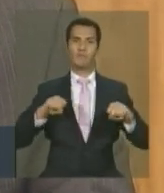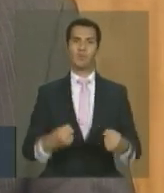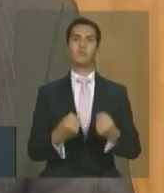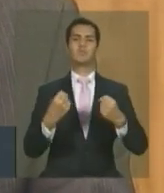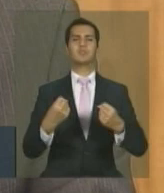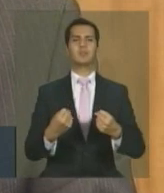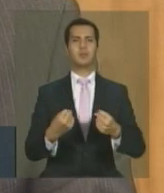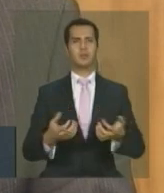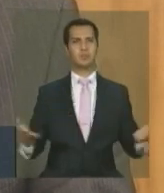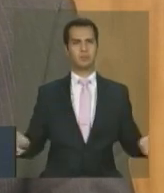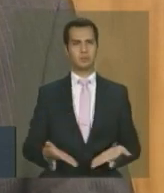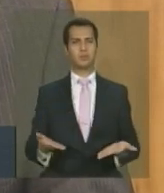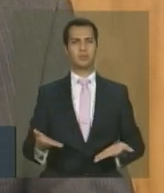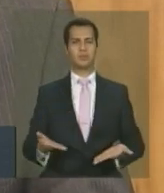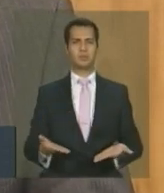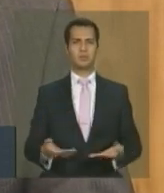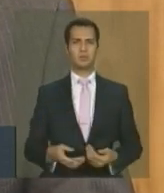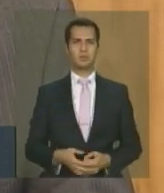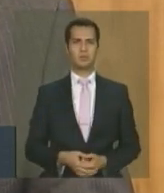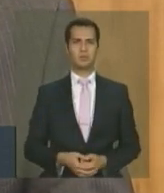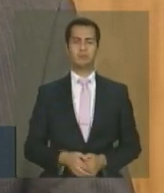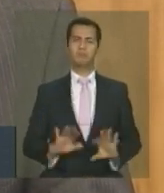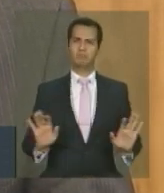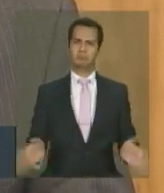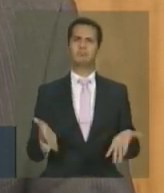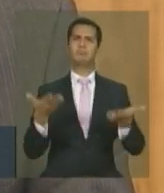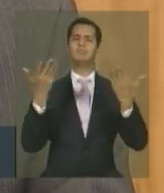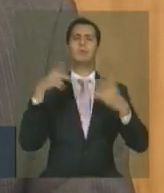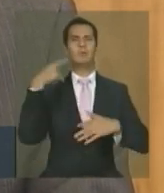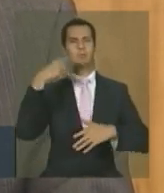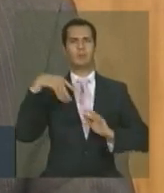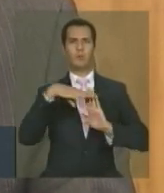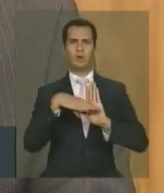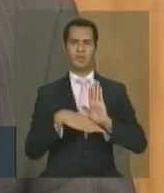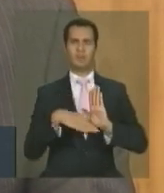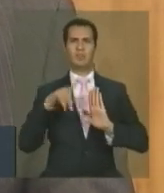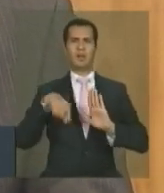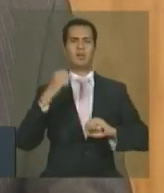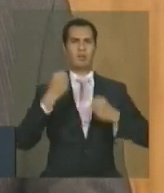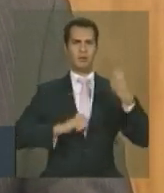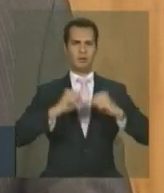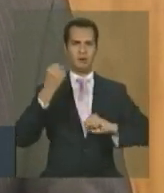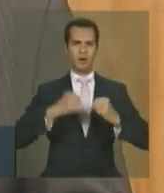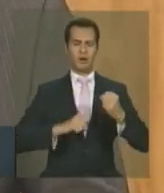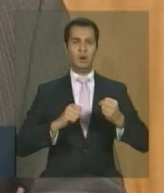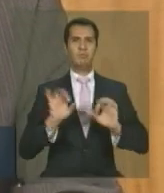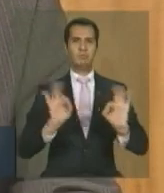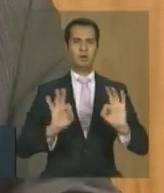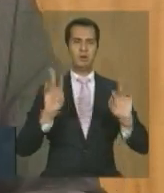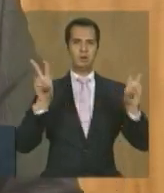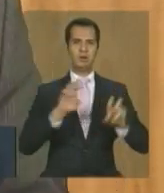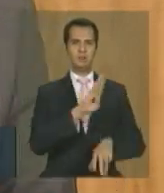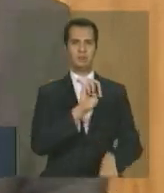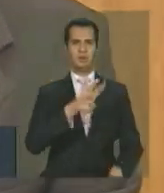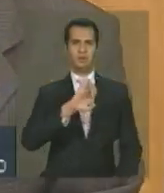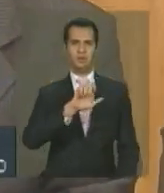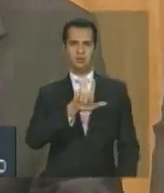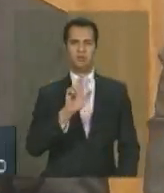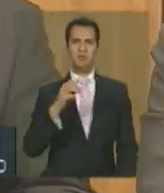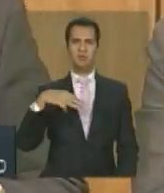caminho que está sendo impulsionado com a política industrial do nosso Plano Brasil Maior.